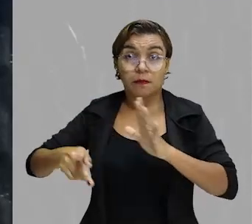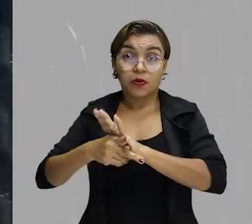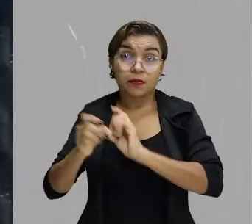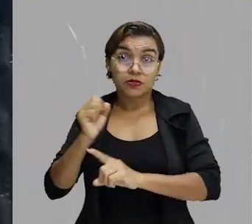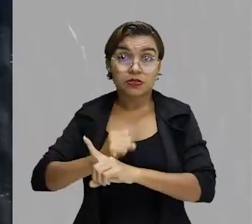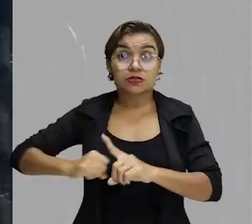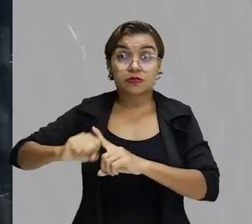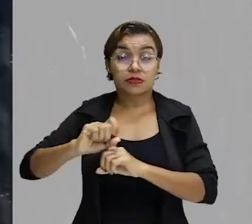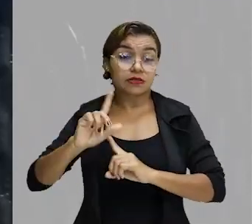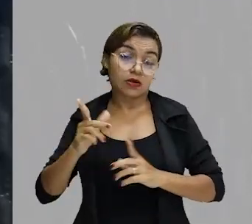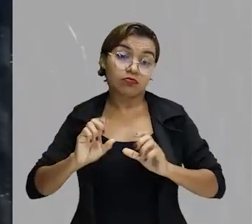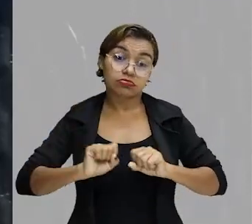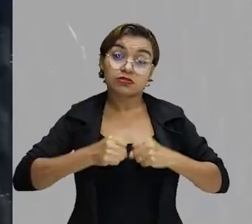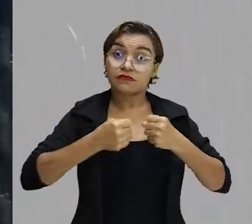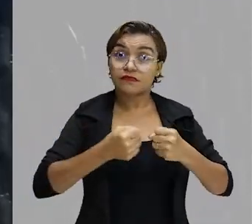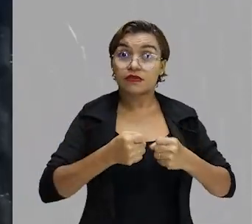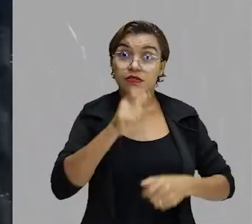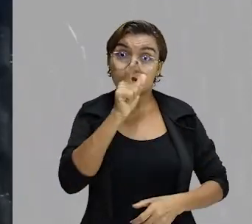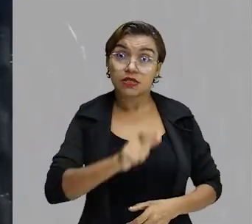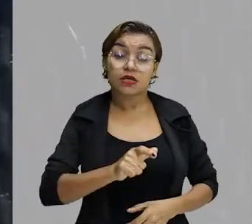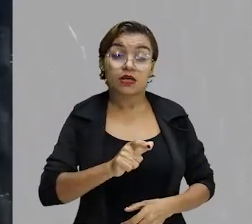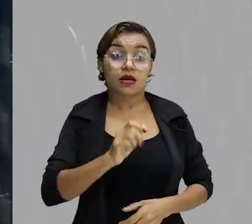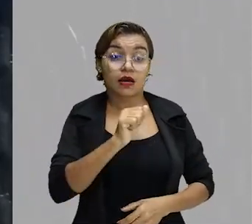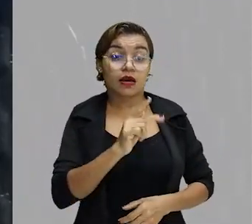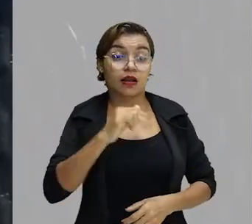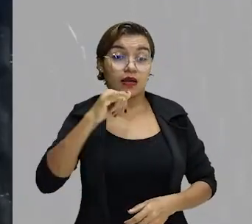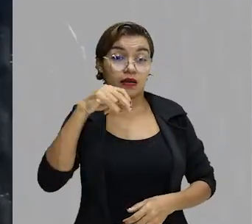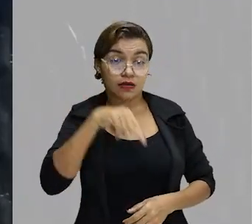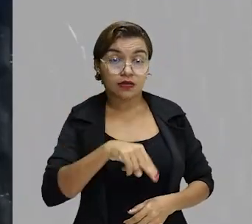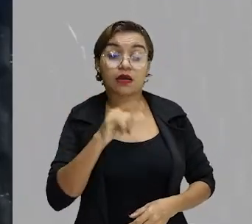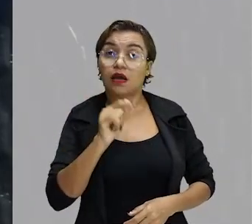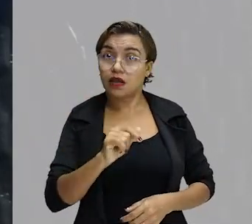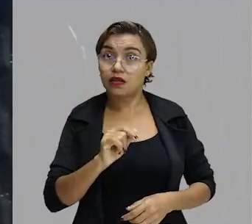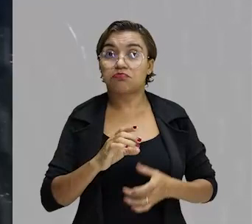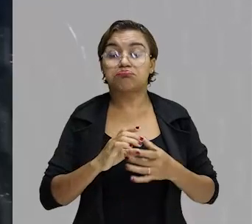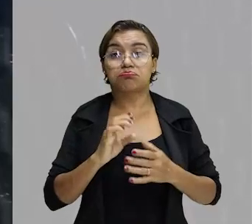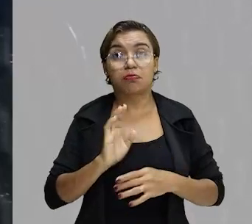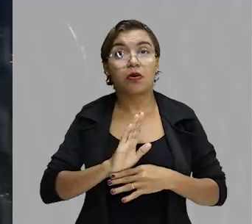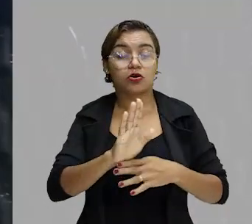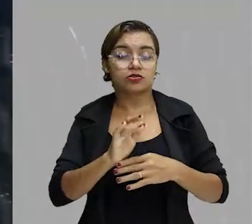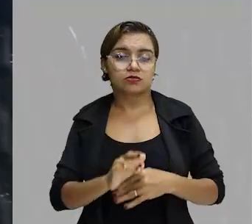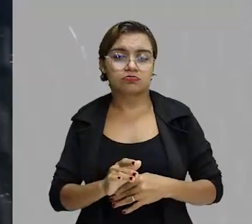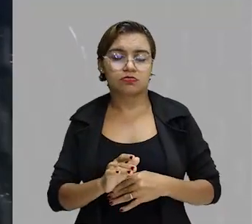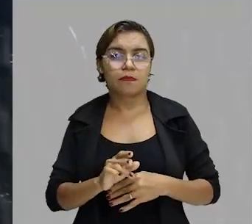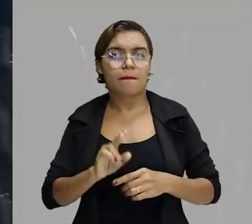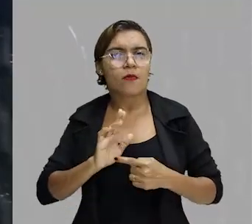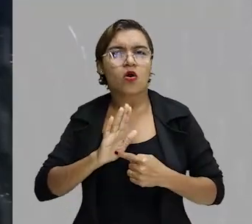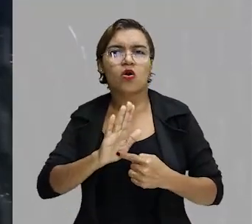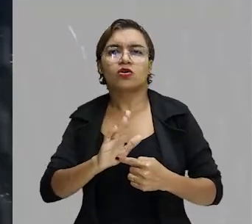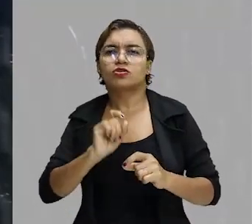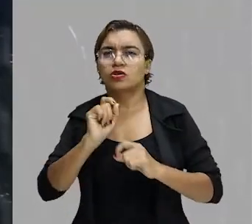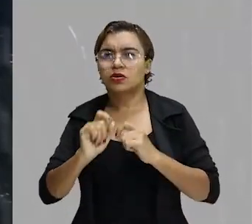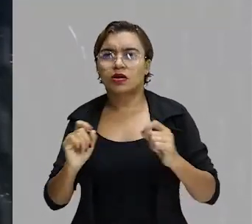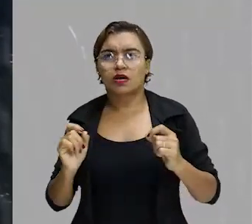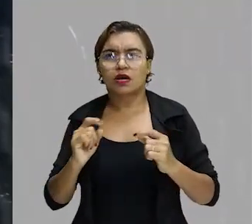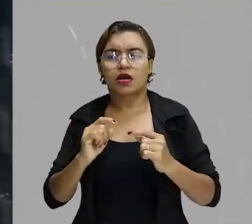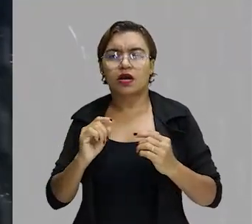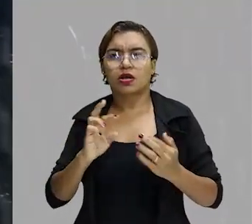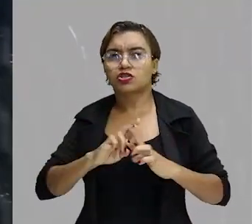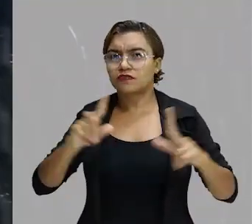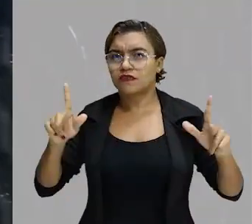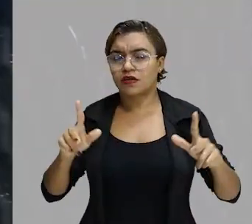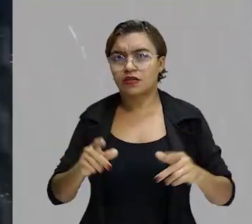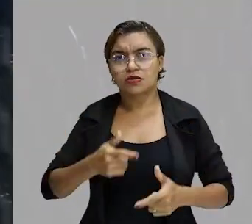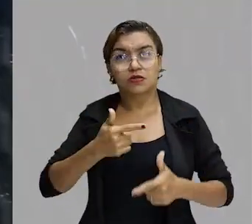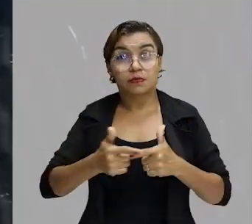Daí a defesa que o Alan Turing faz da existência também dos movimentos sociais, que evidenciam as contradições e os problemas